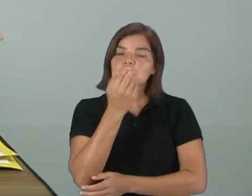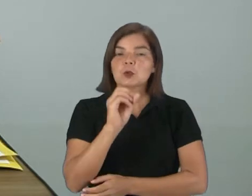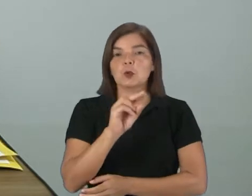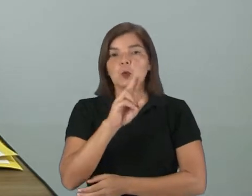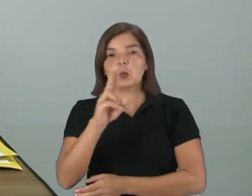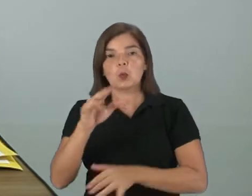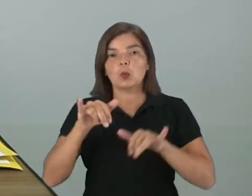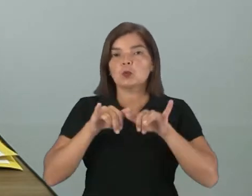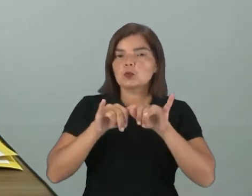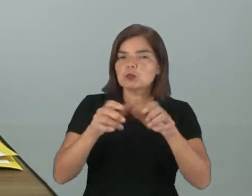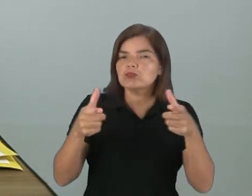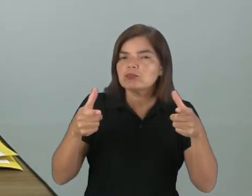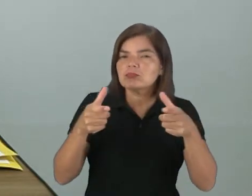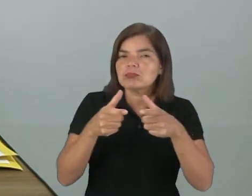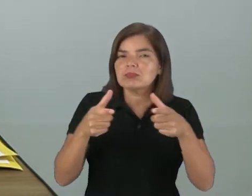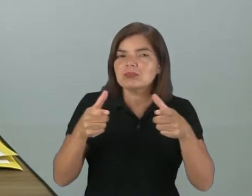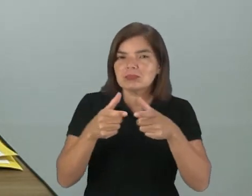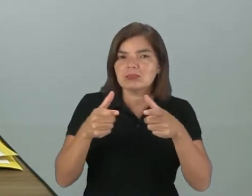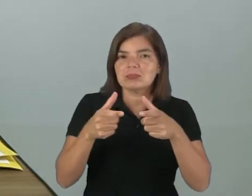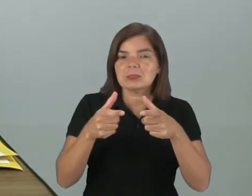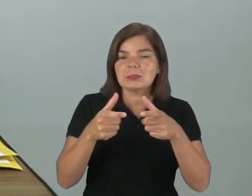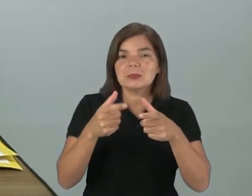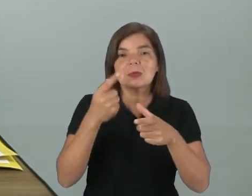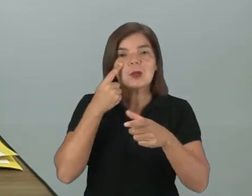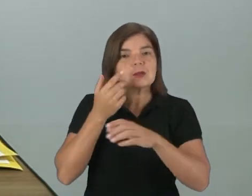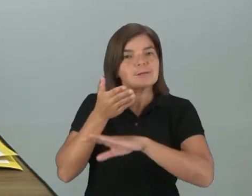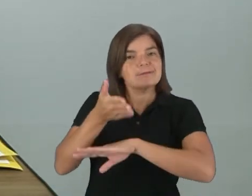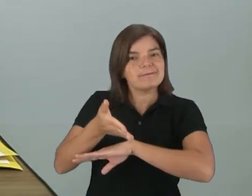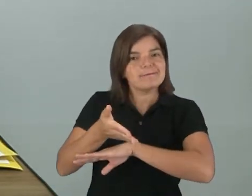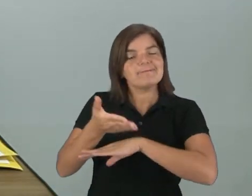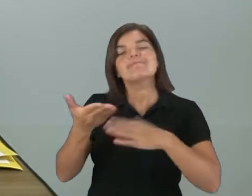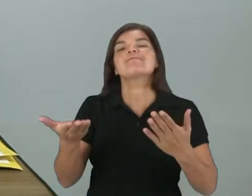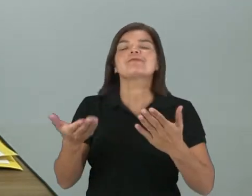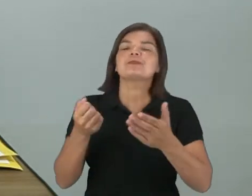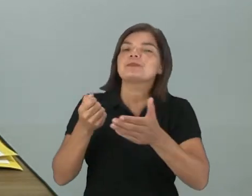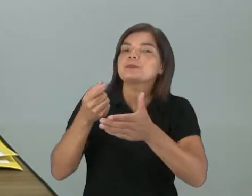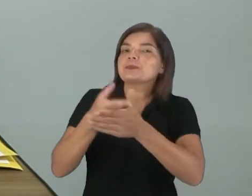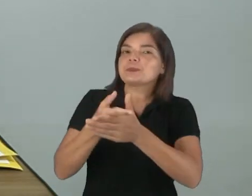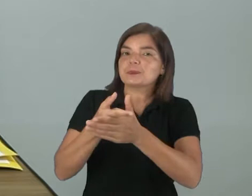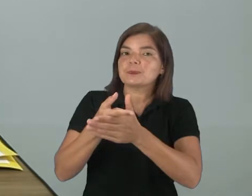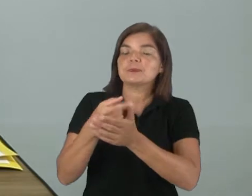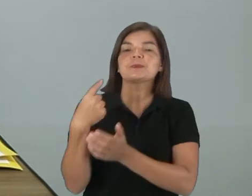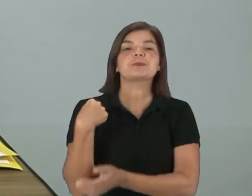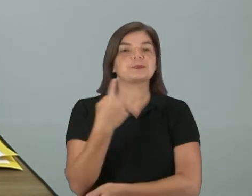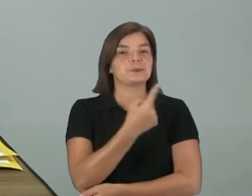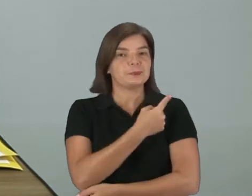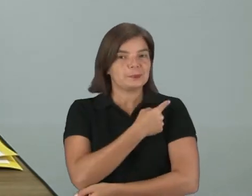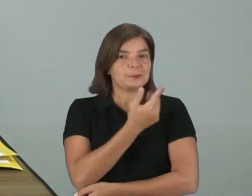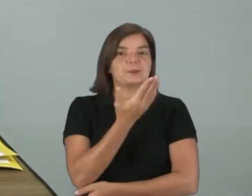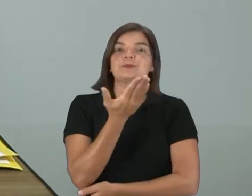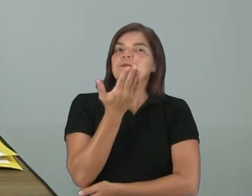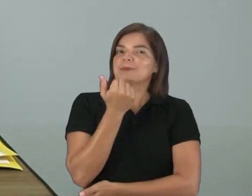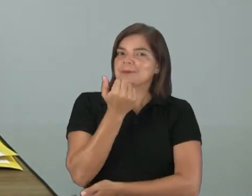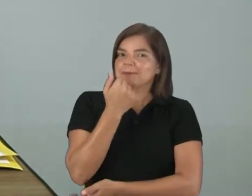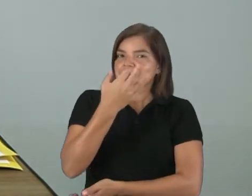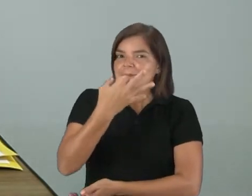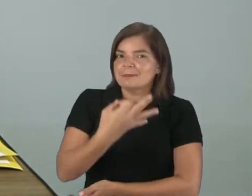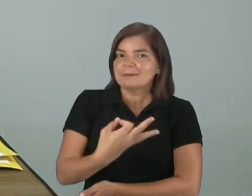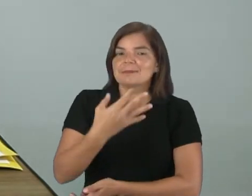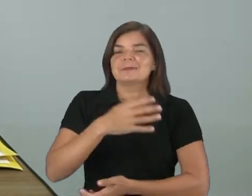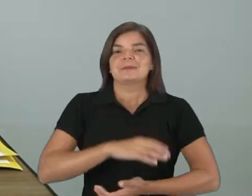nos mercadinhos, onde nós vamos lá e compramos os nossos alimentos,